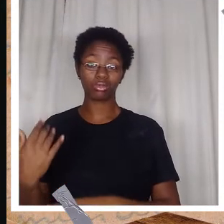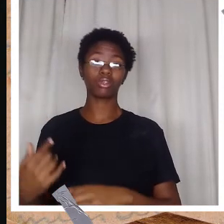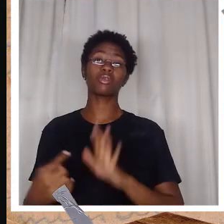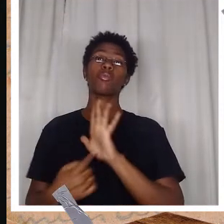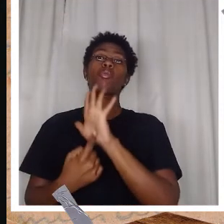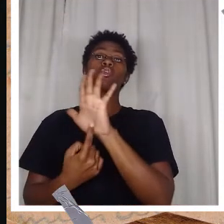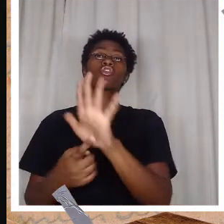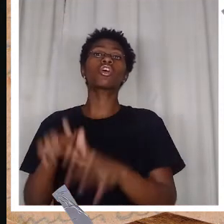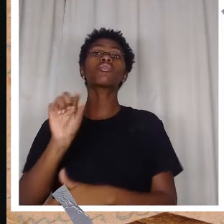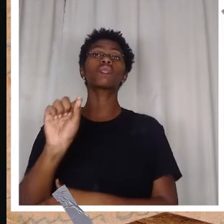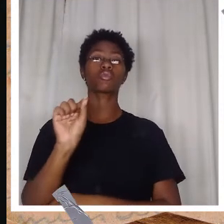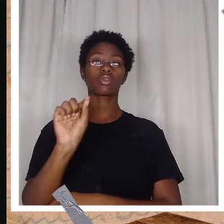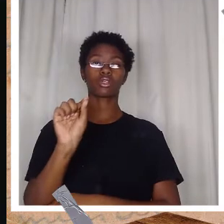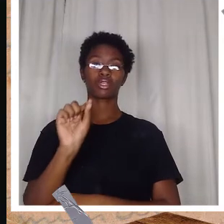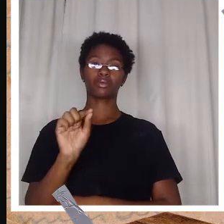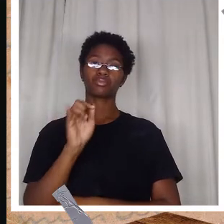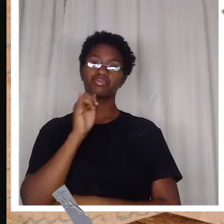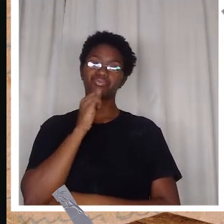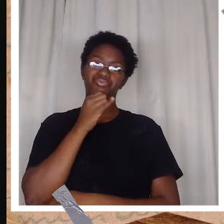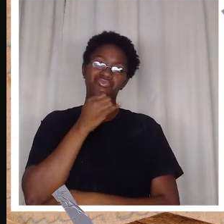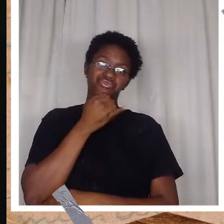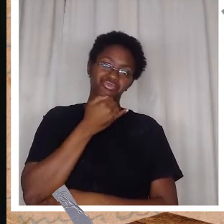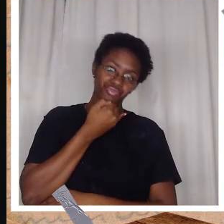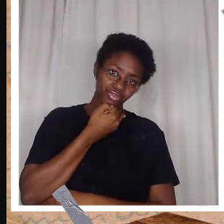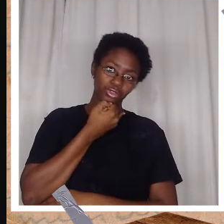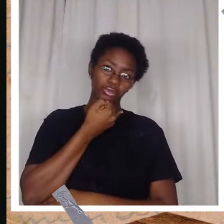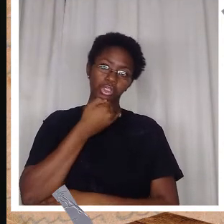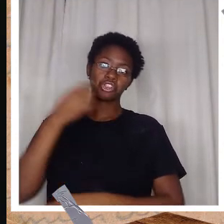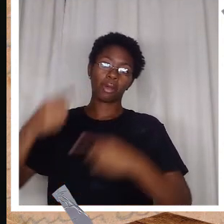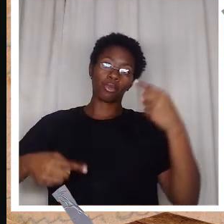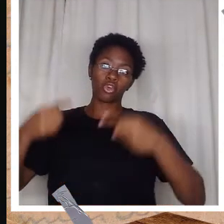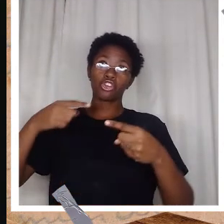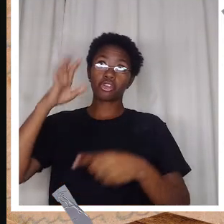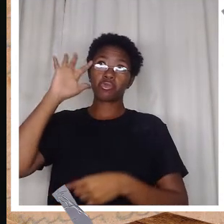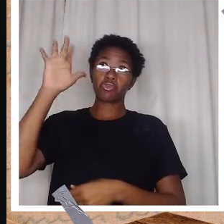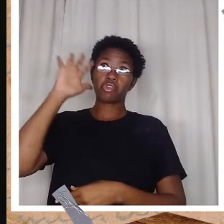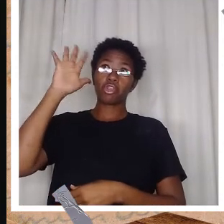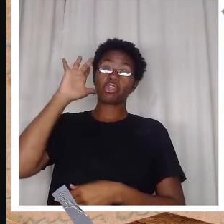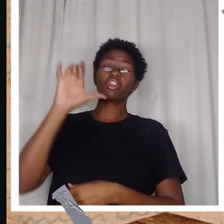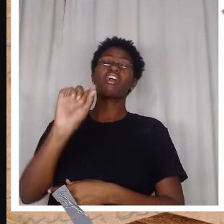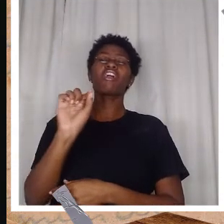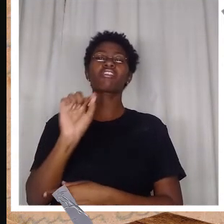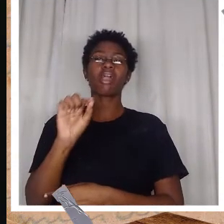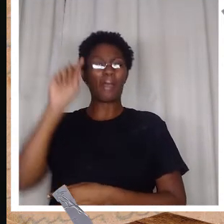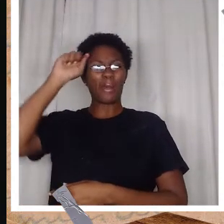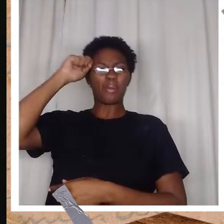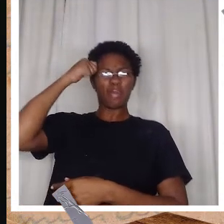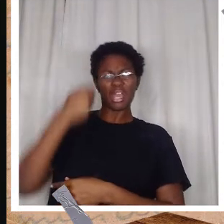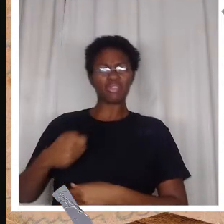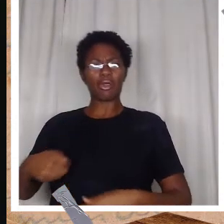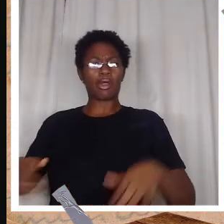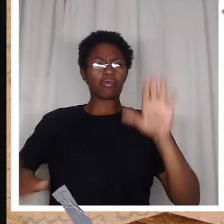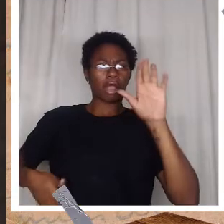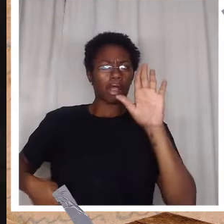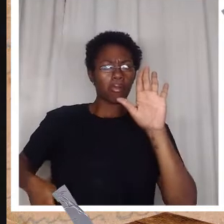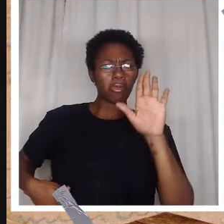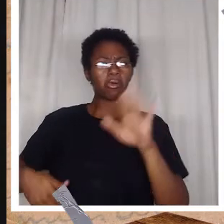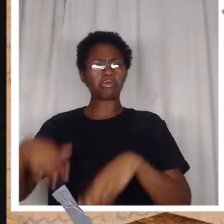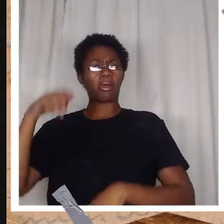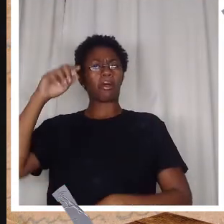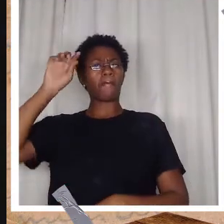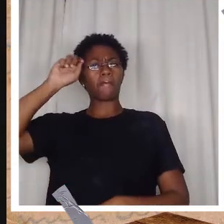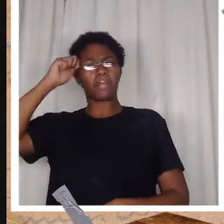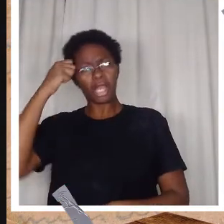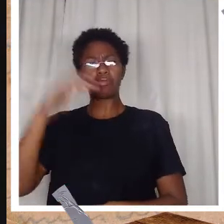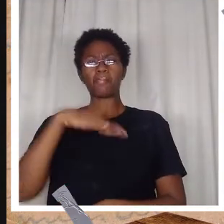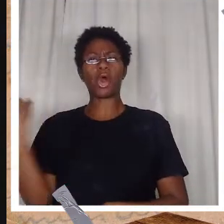a política do preto é bandido, preto tem que morrer, ainda prevalece. João